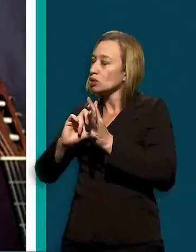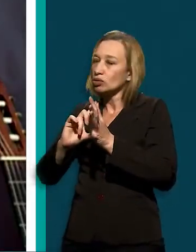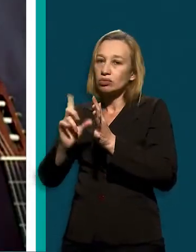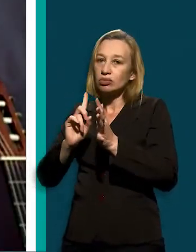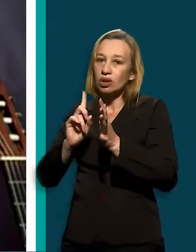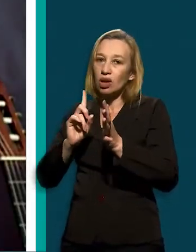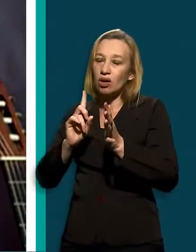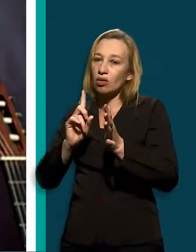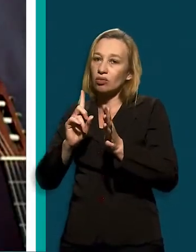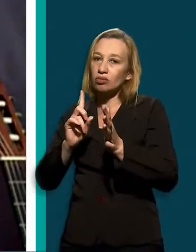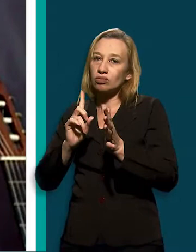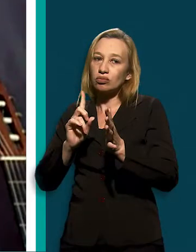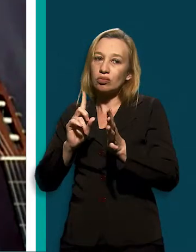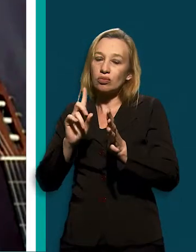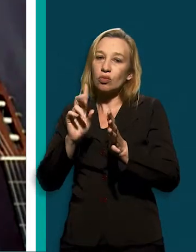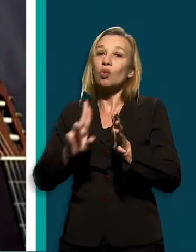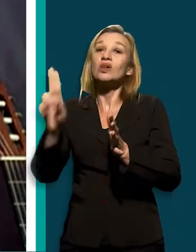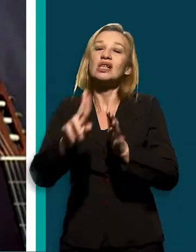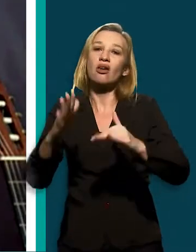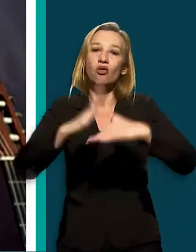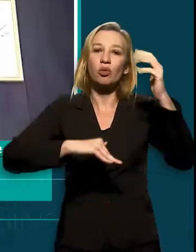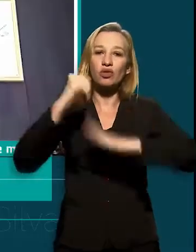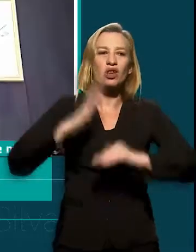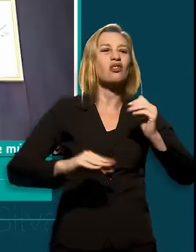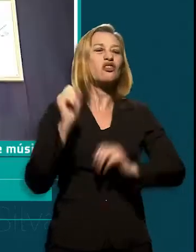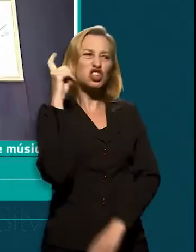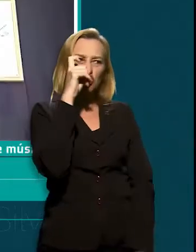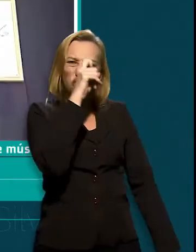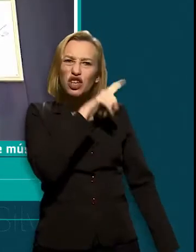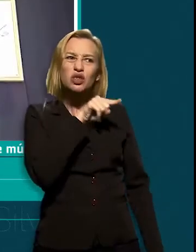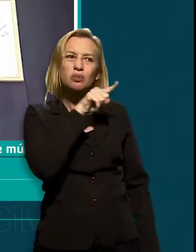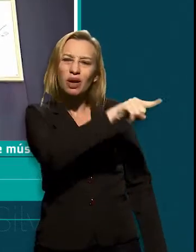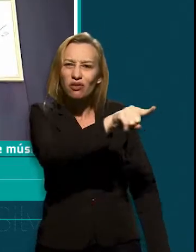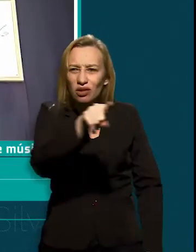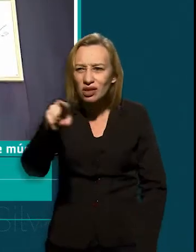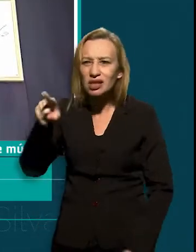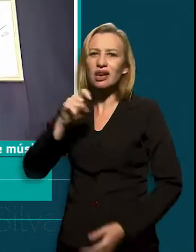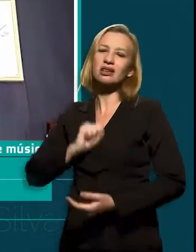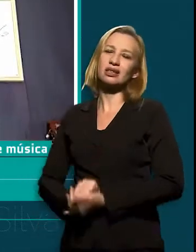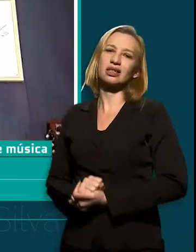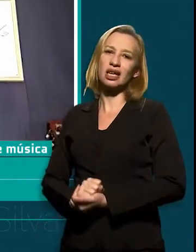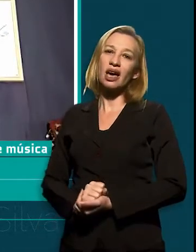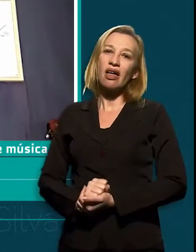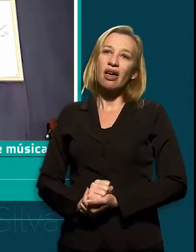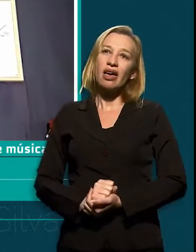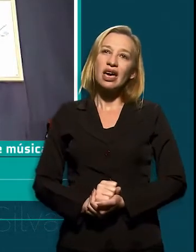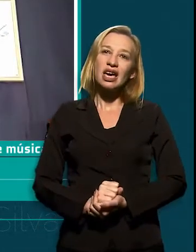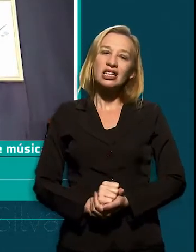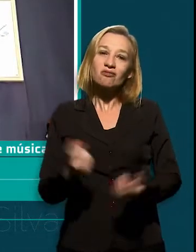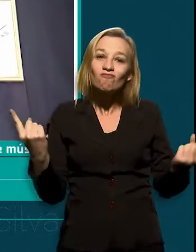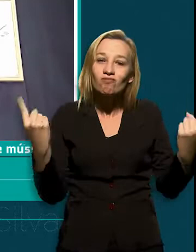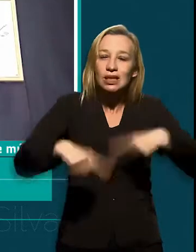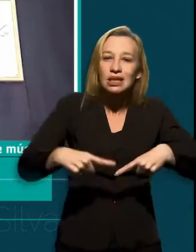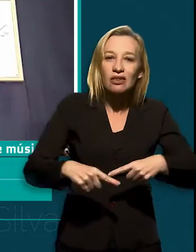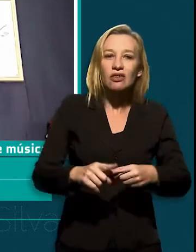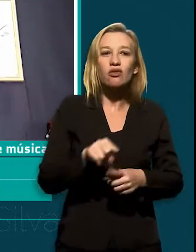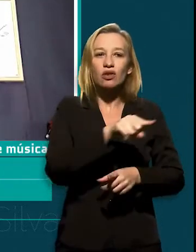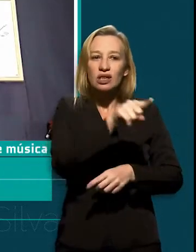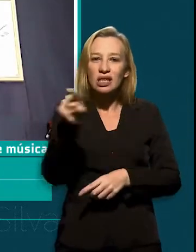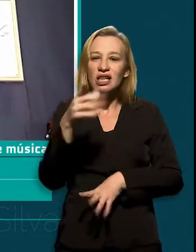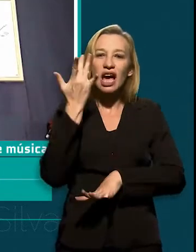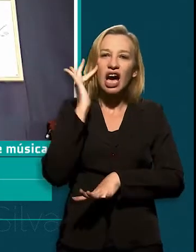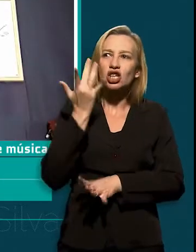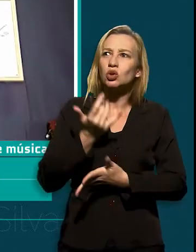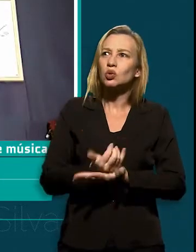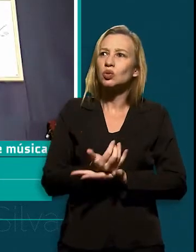eu não interagia com uma forma profissional de trabalho. Foi difícil para vocês esse